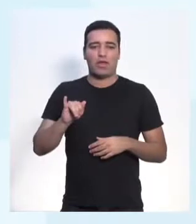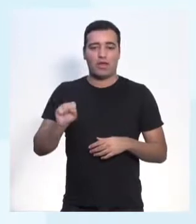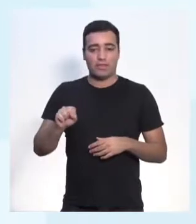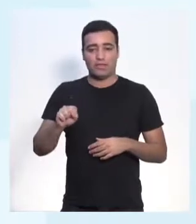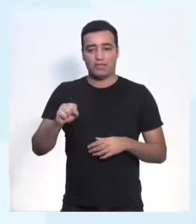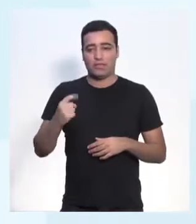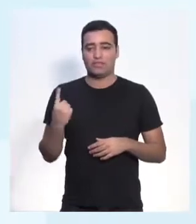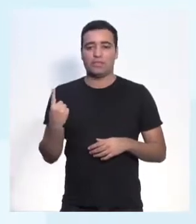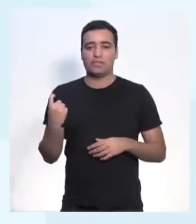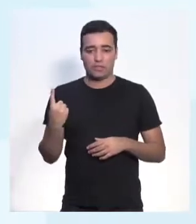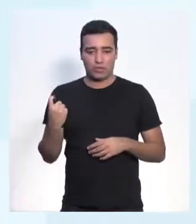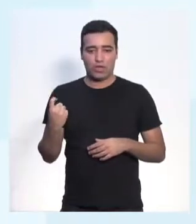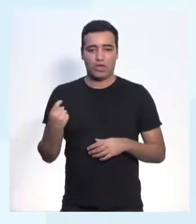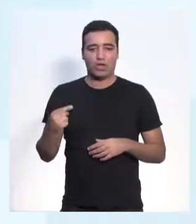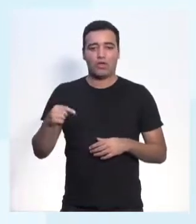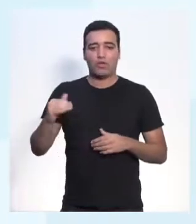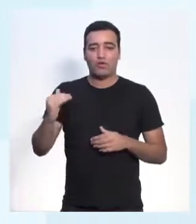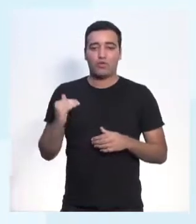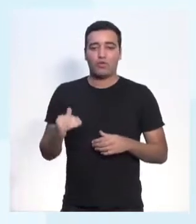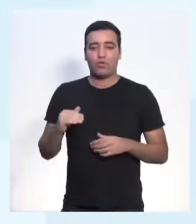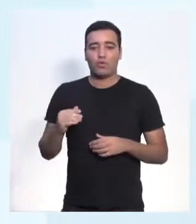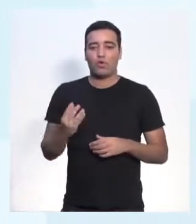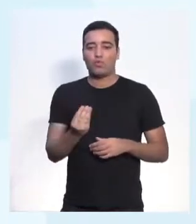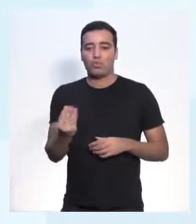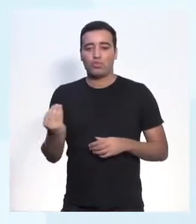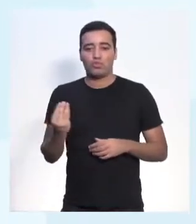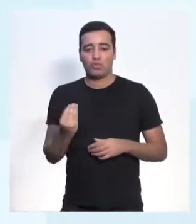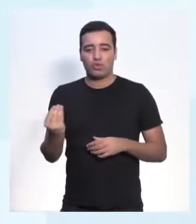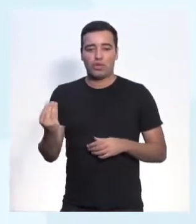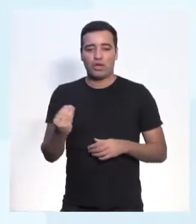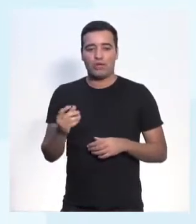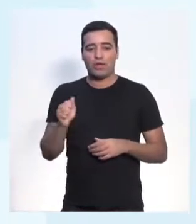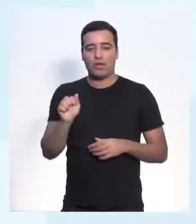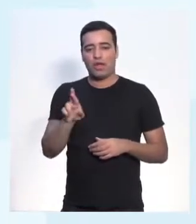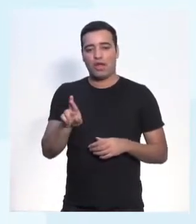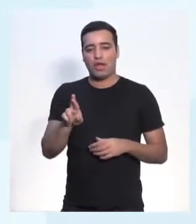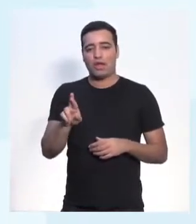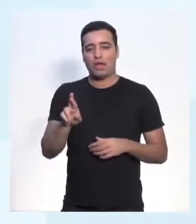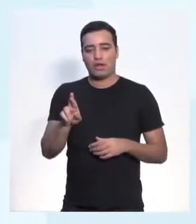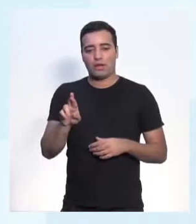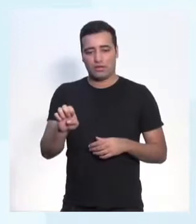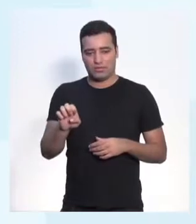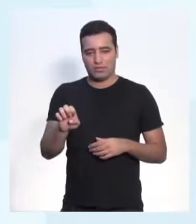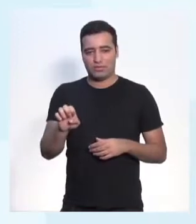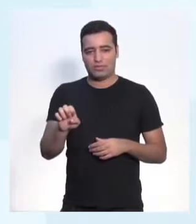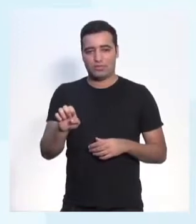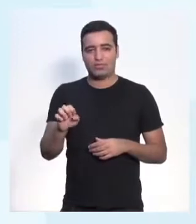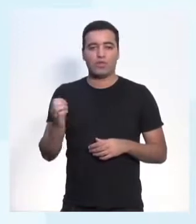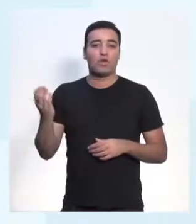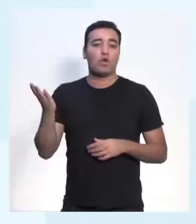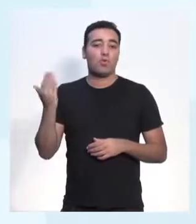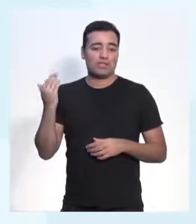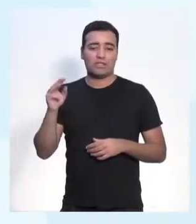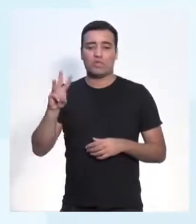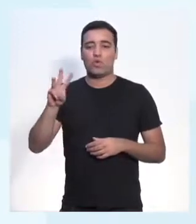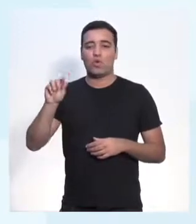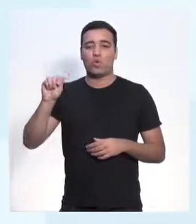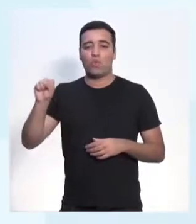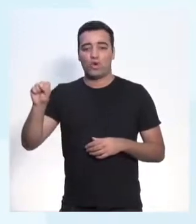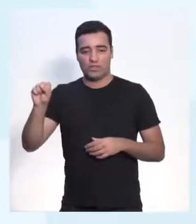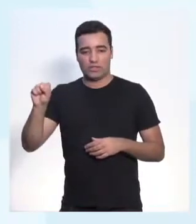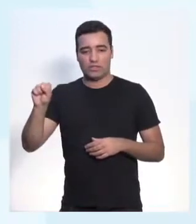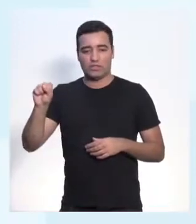baixo tem o are, que é para o plural. O passado do verbo be vai ser o was e o were. São só duas palavras que você tem que